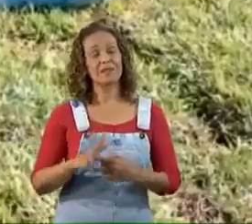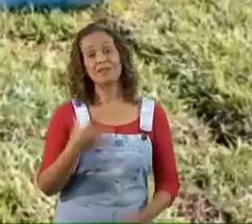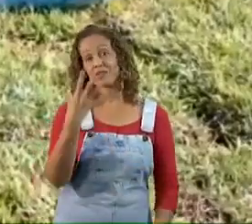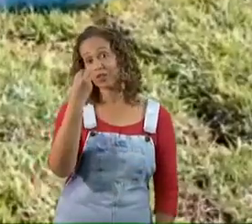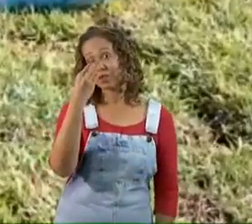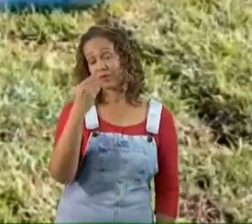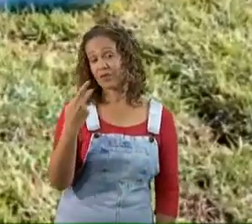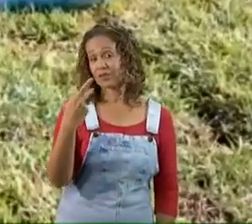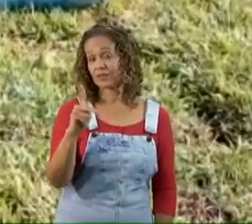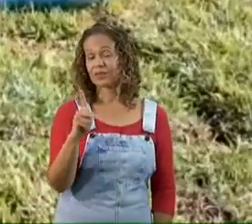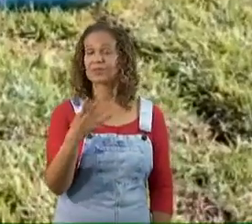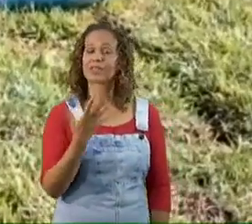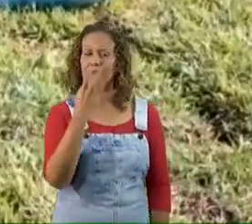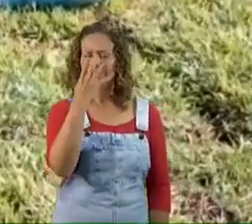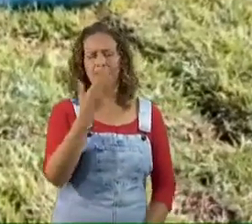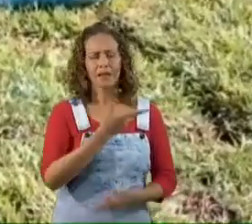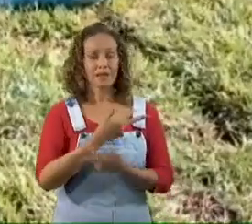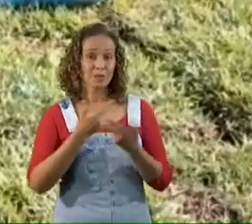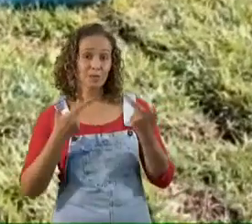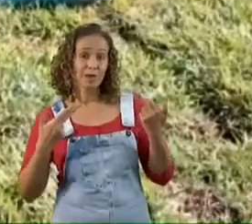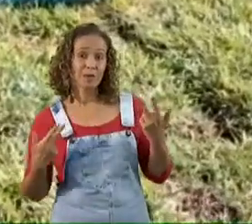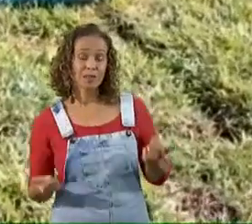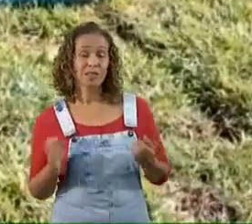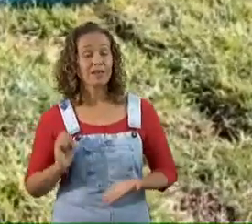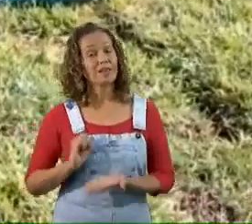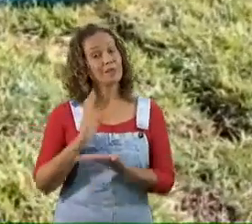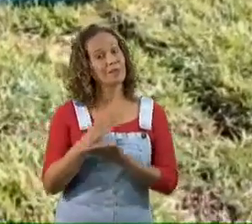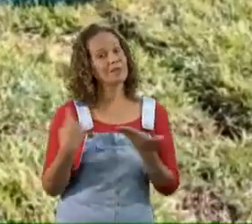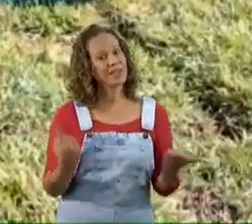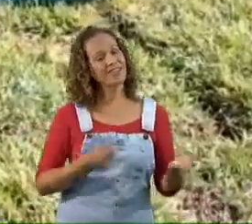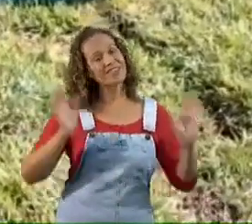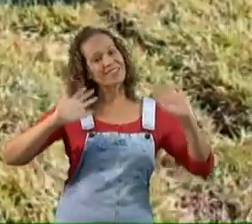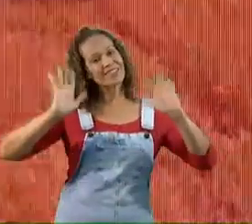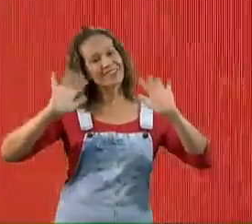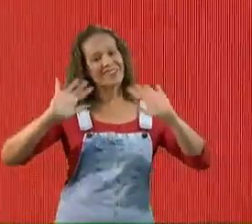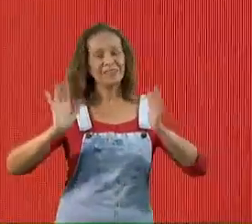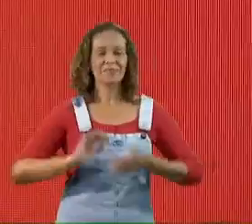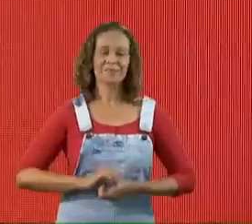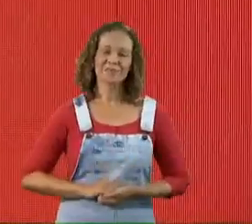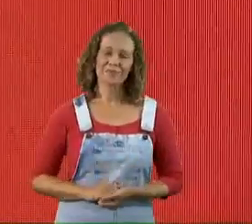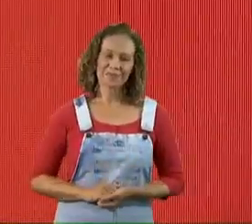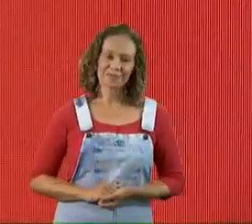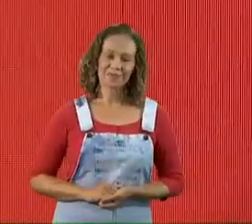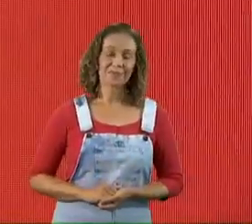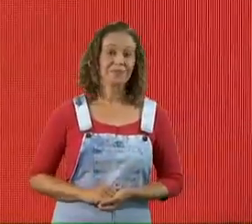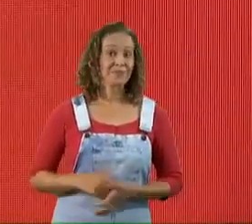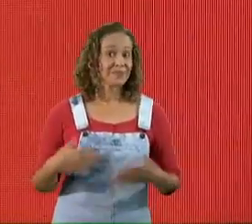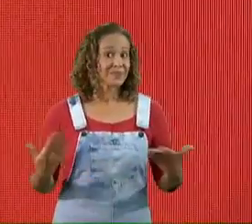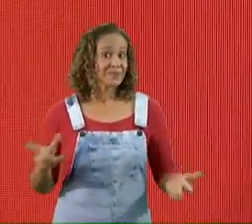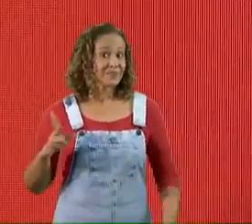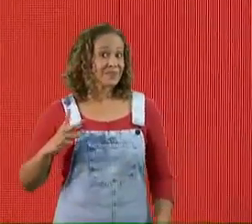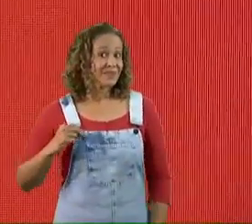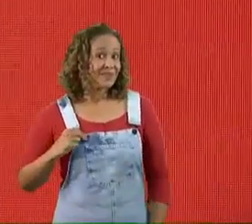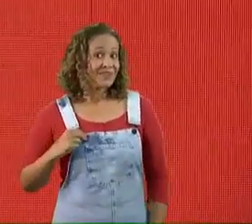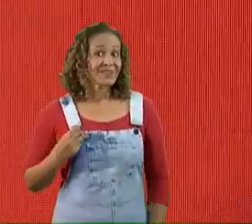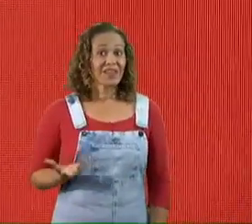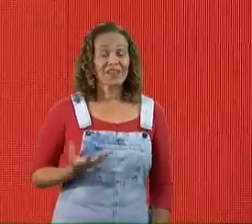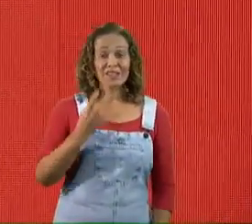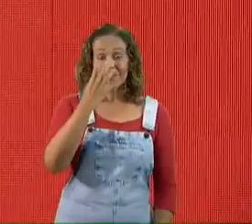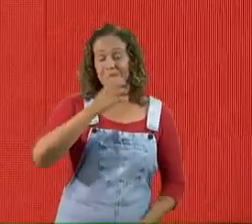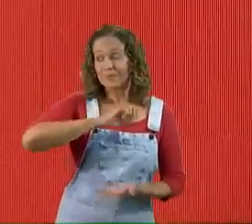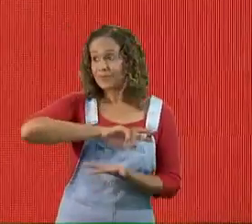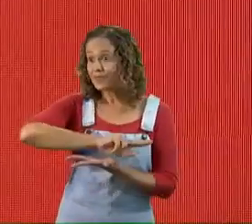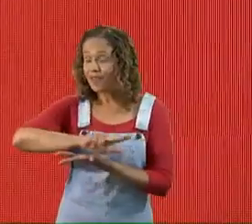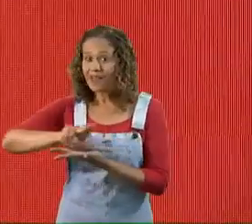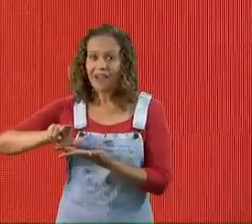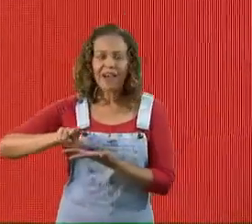com seu animalzinho e mande lá pro Lagoinha aqui de Matriz. Tchau! Tchau! Nossa, quantos animaizinhos de